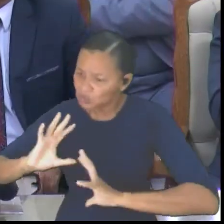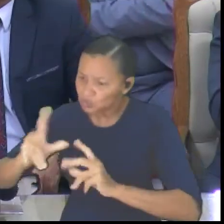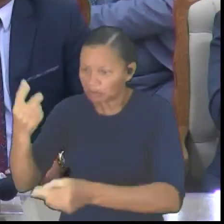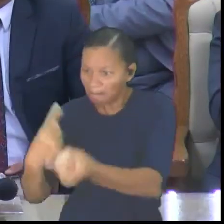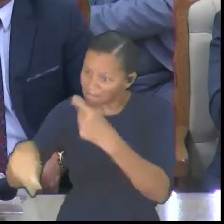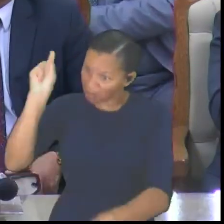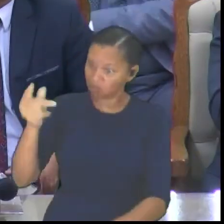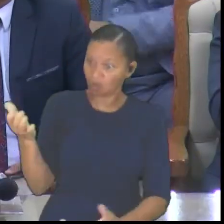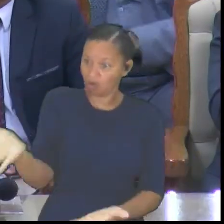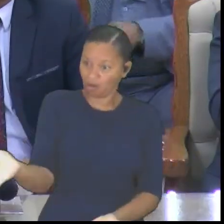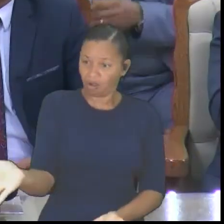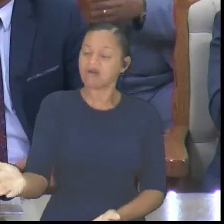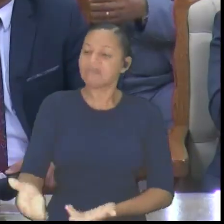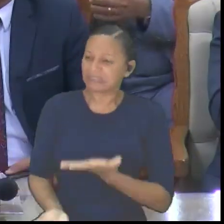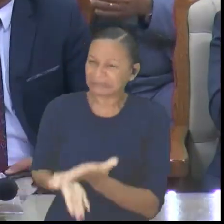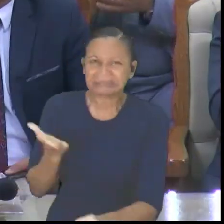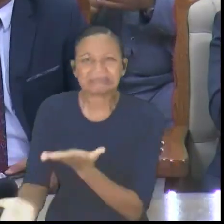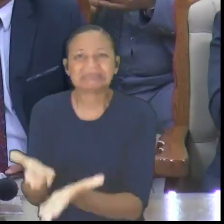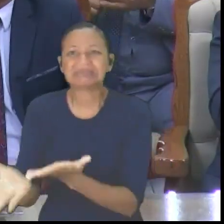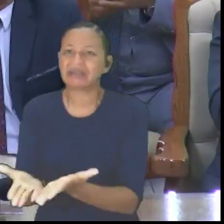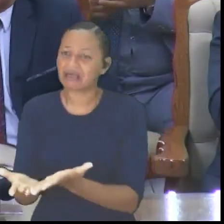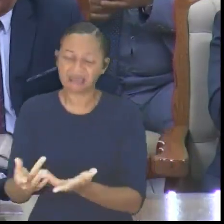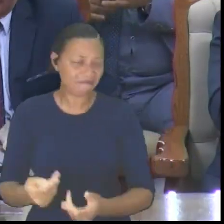fizer ainda é pouco.